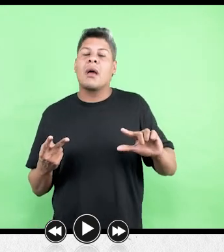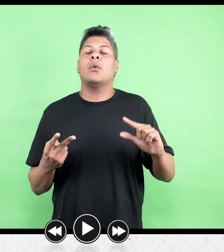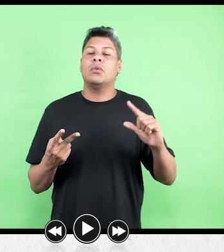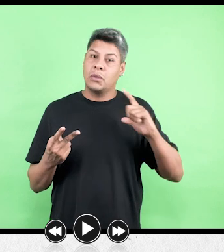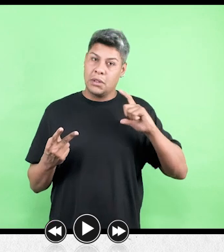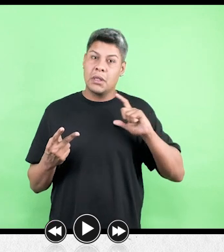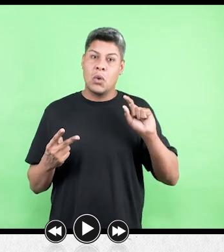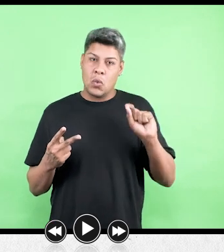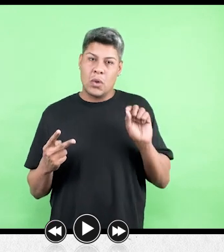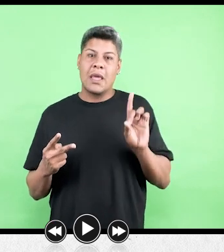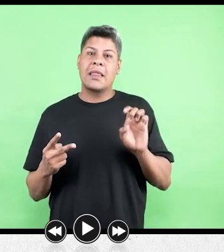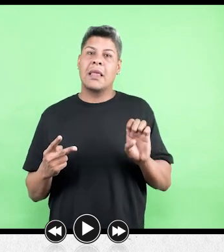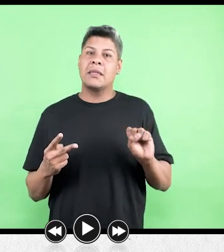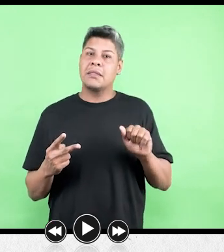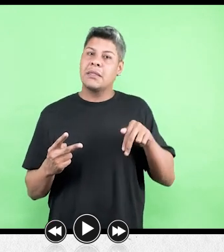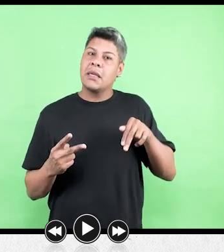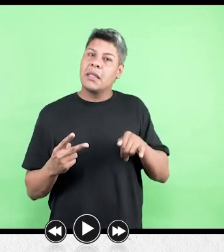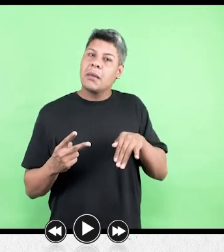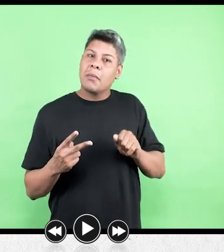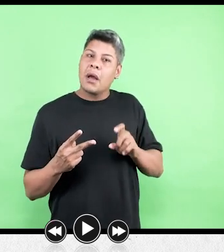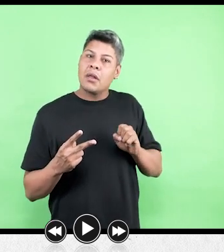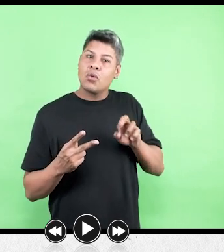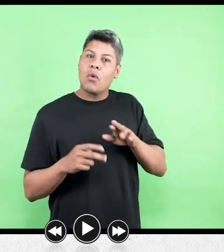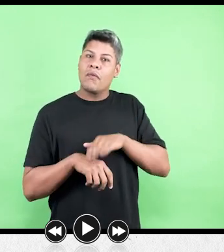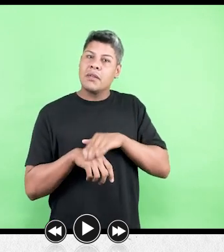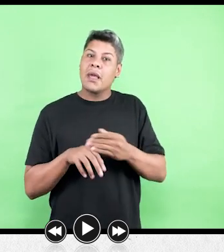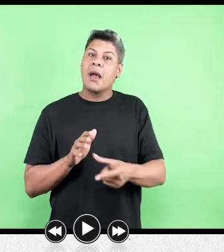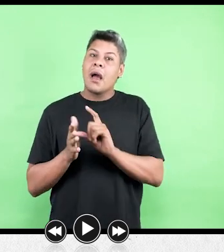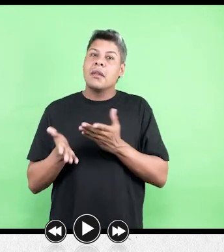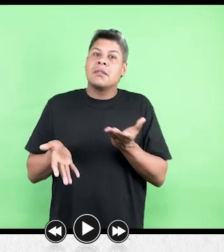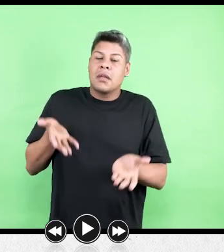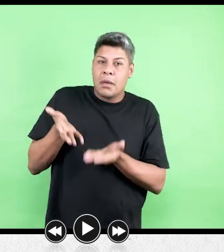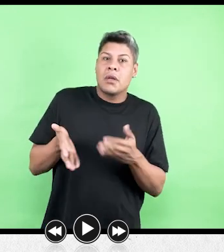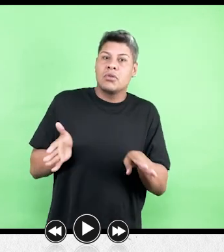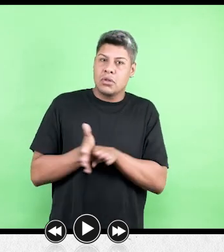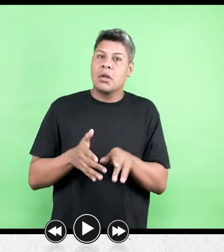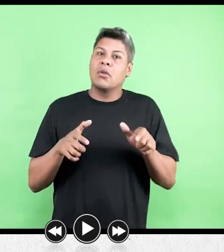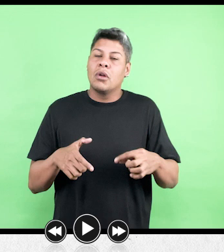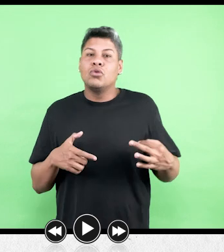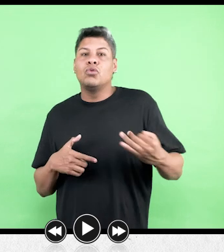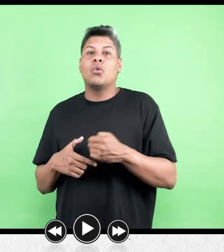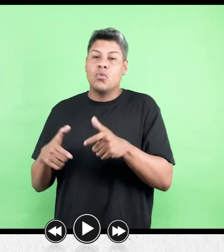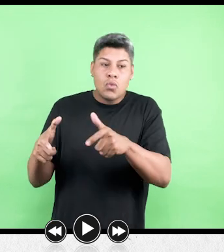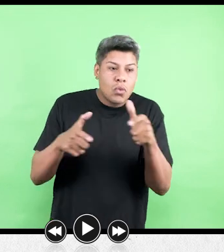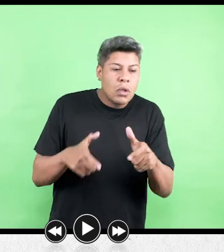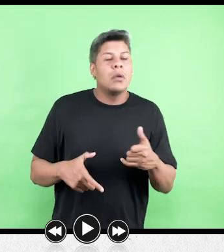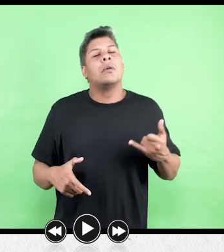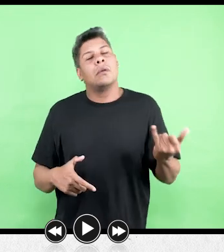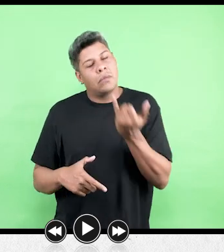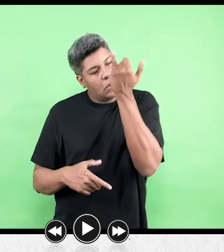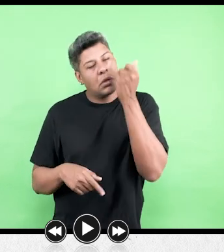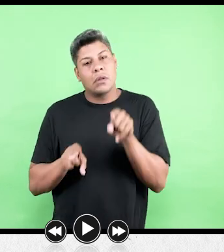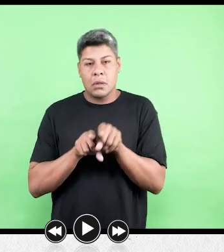né, um desarenador que vai fazer um pré-tratamento dessa água bruta antes de chegar para a estação. Então, todas essas unidades também são importantes